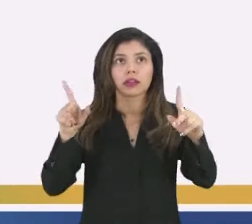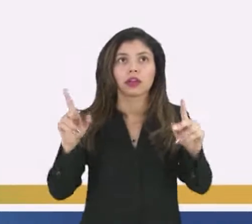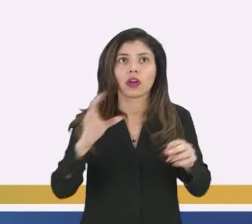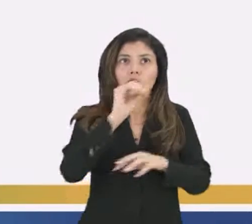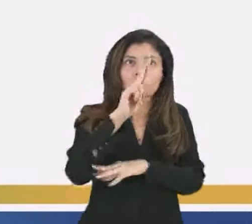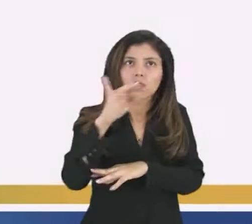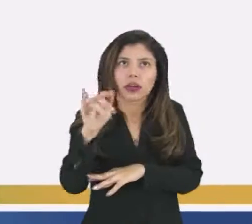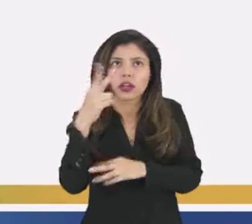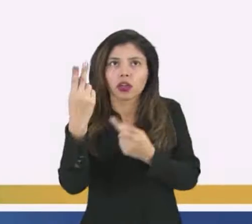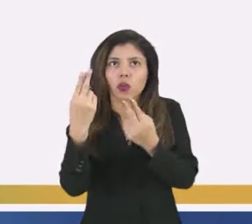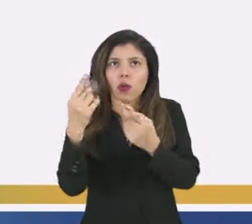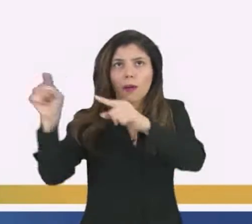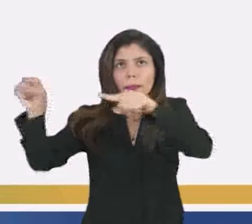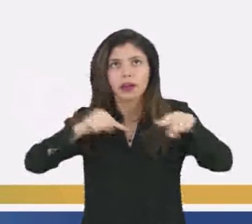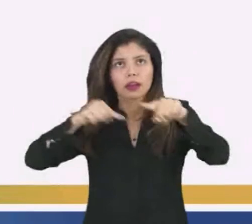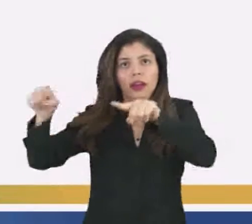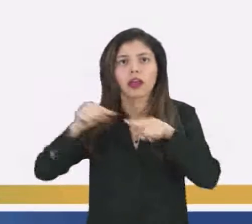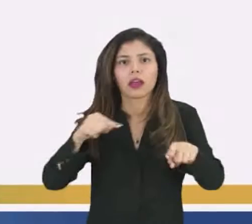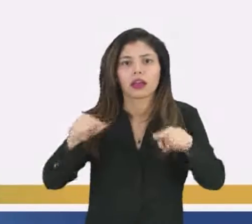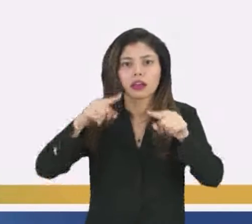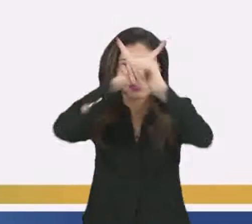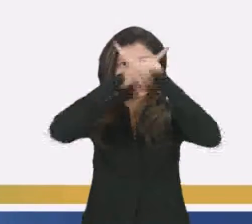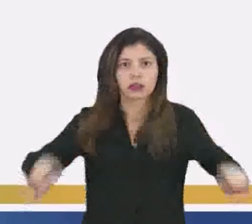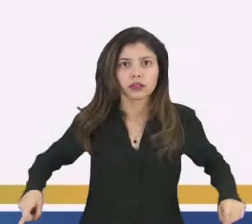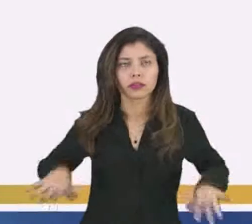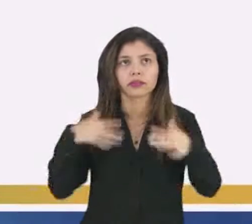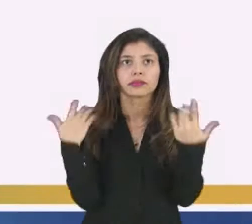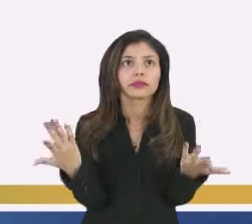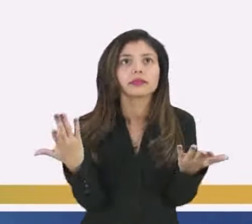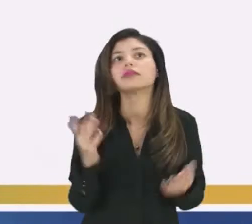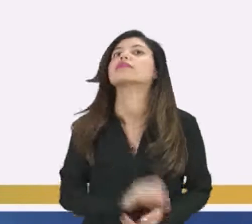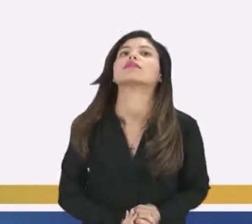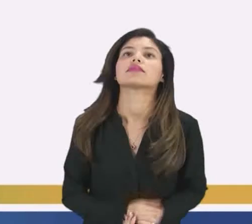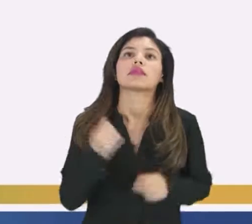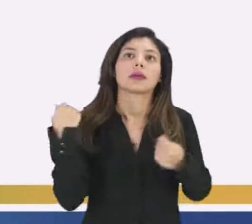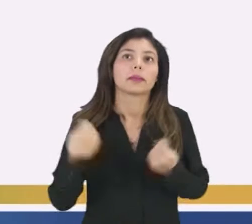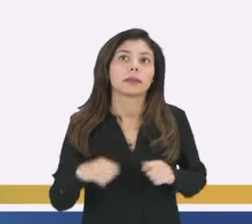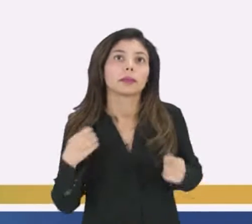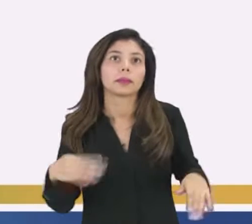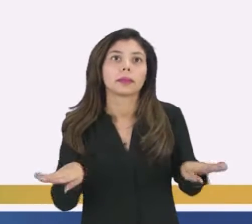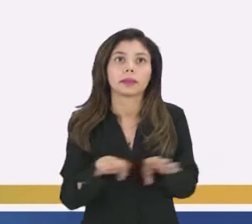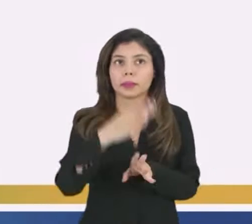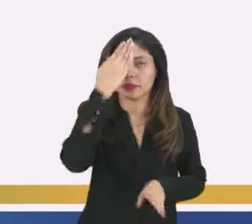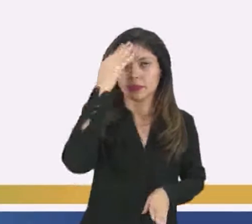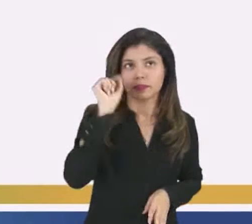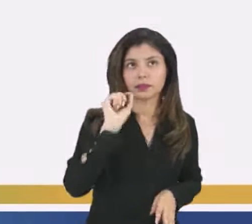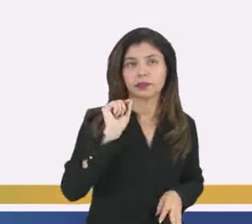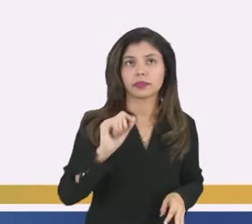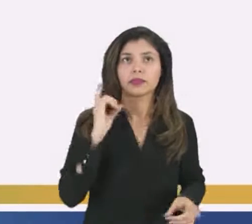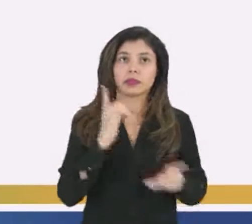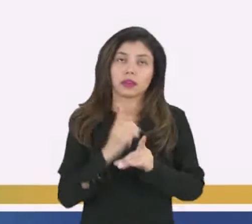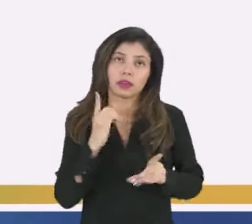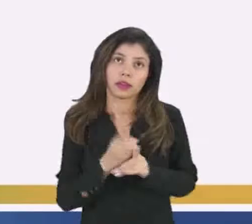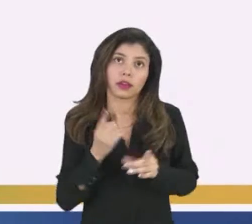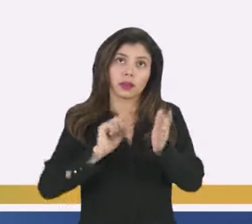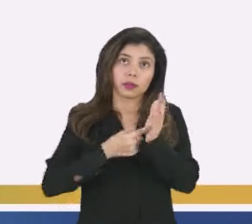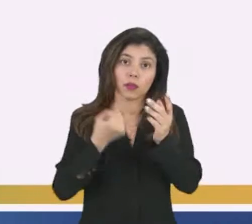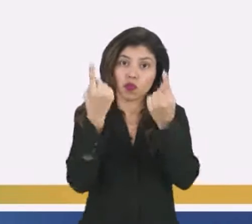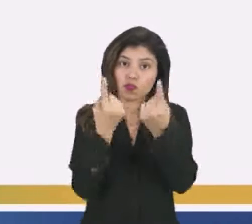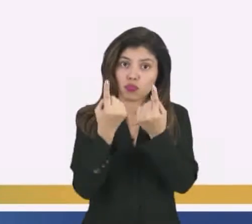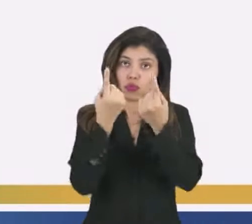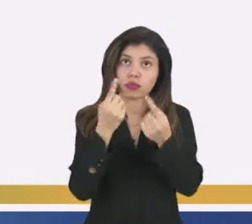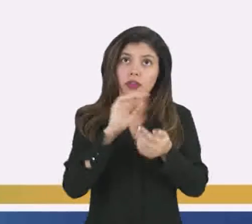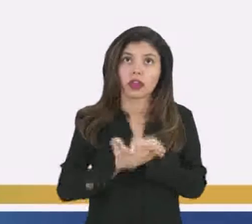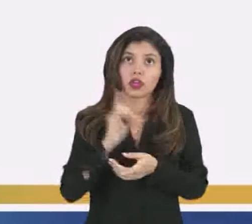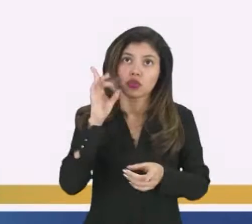são concorrentes, iguais, paralelas ou perpendiculares? Para isso, vamos entender o seguinte. Descobrir se as retas têm um ponto em comum.